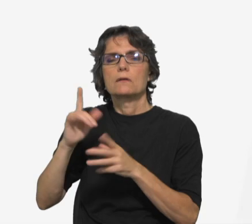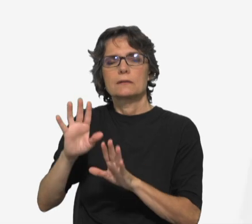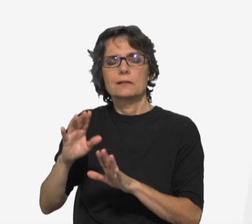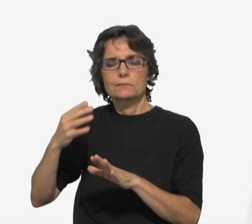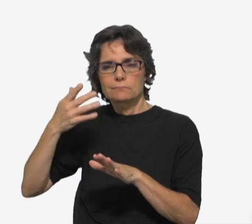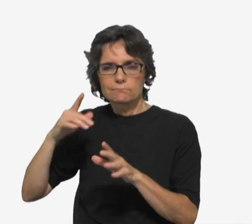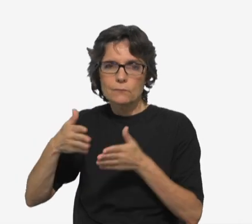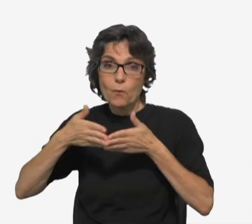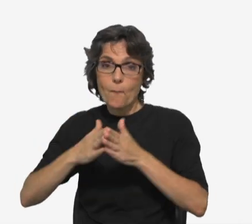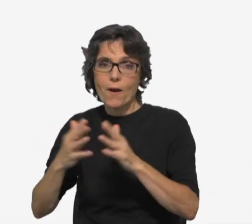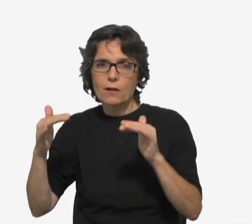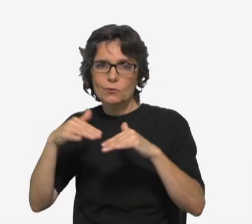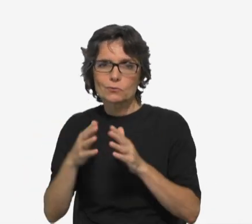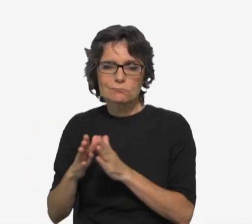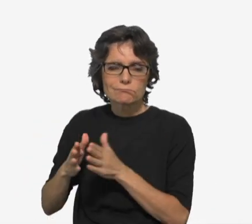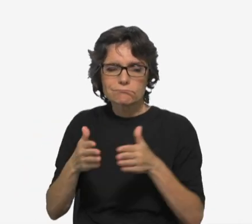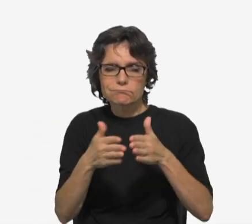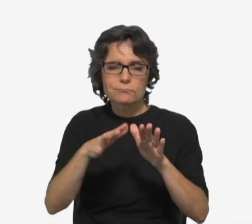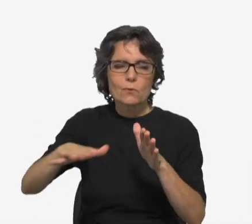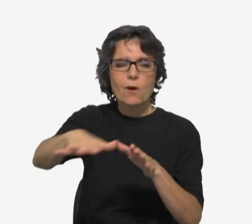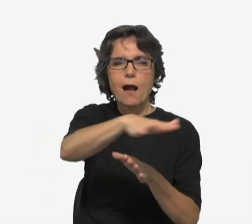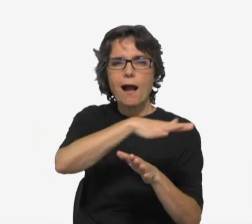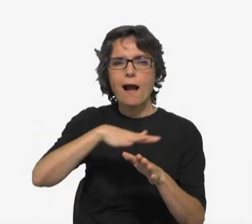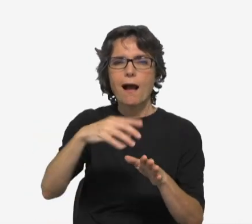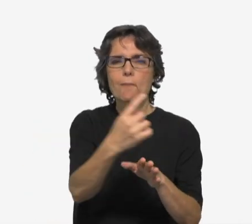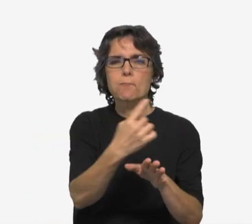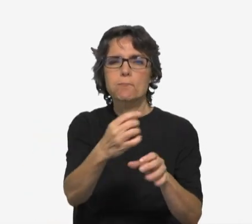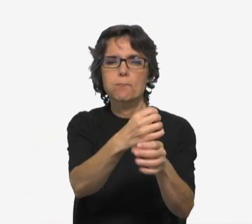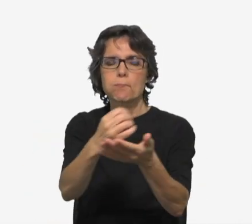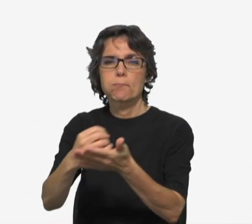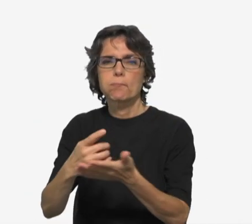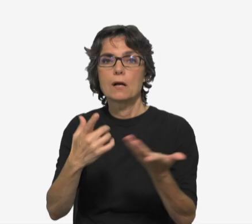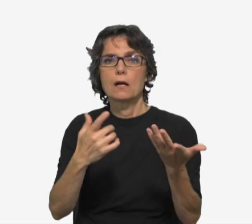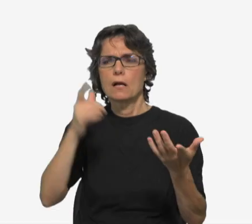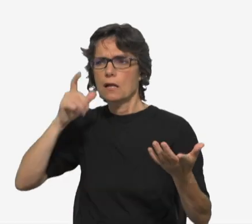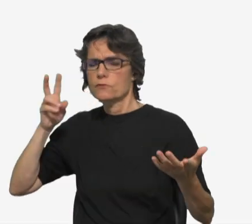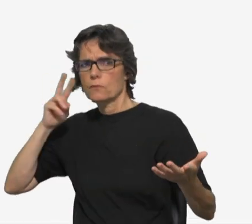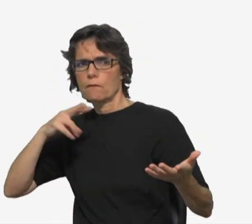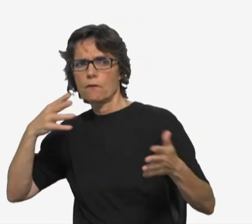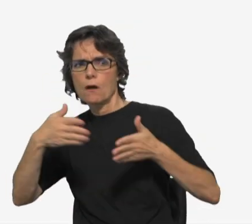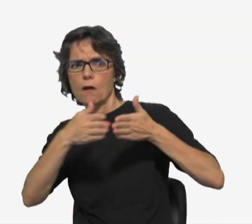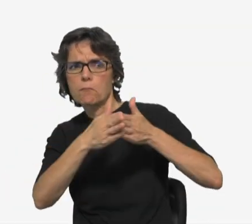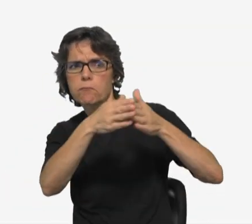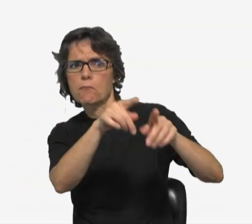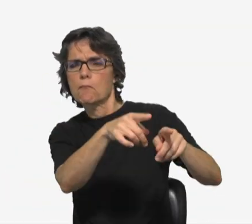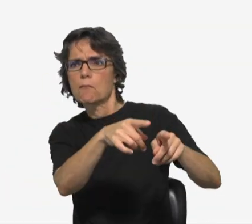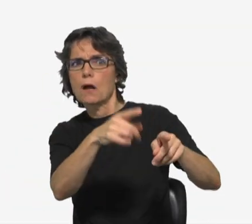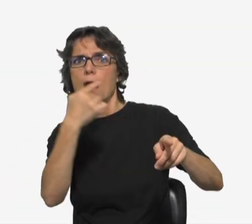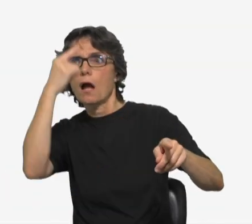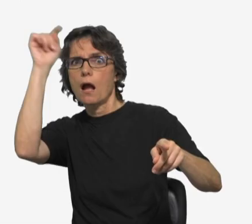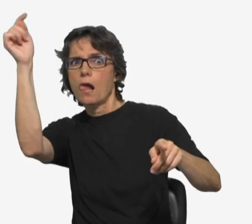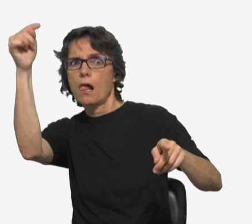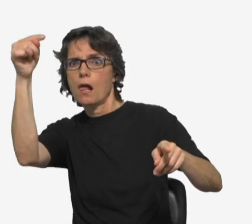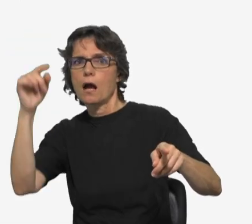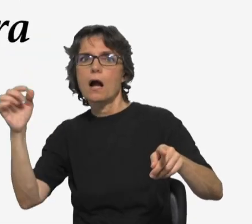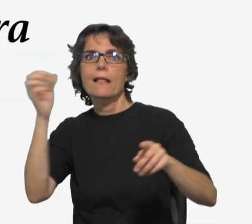lugar isolado, sem mais ninguém. Vendo-os afastar-se, muitos perceberam para onde iam. E de todas as